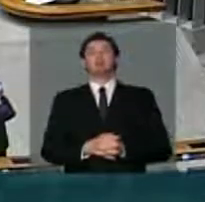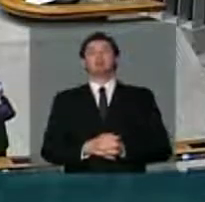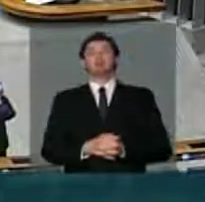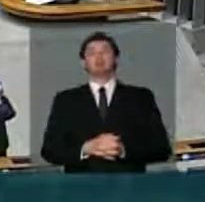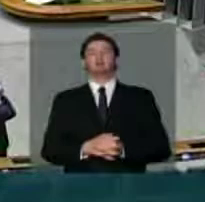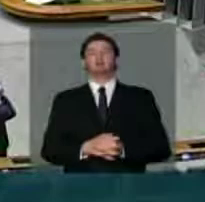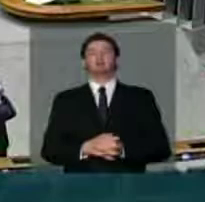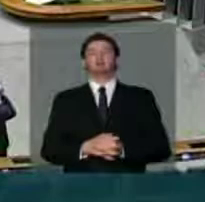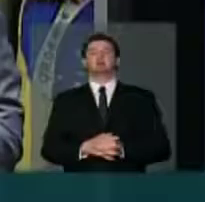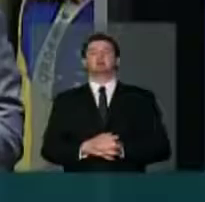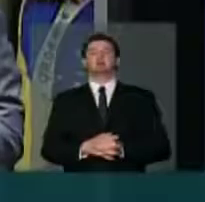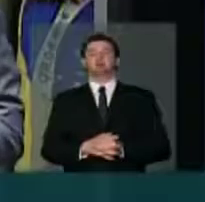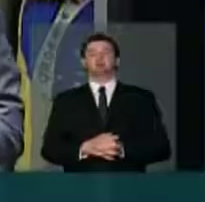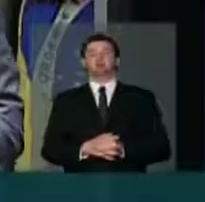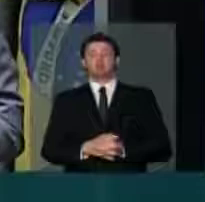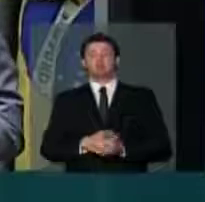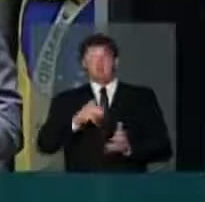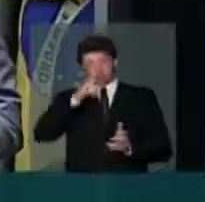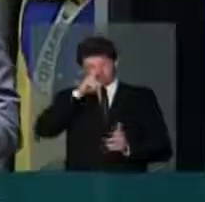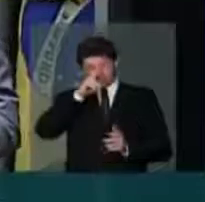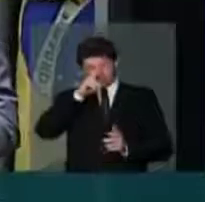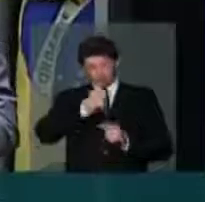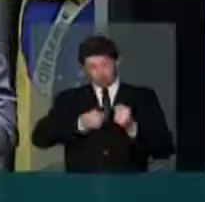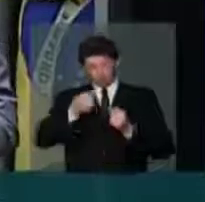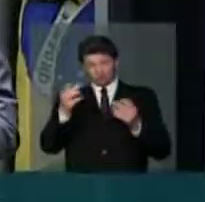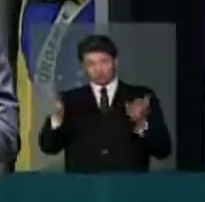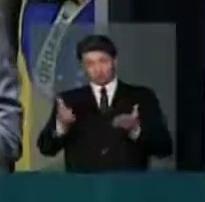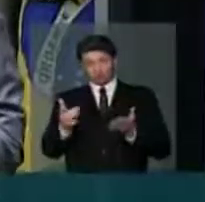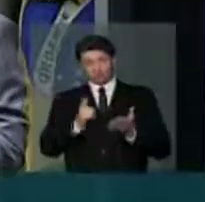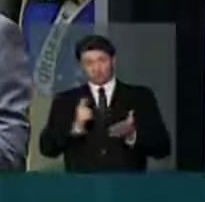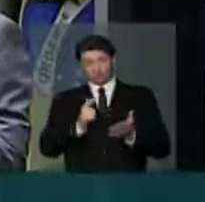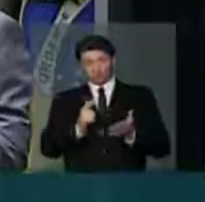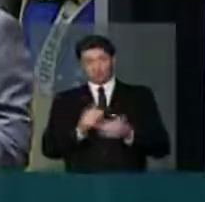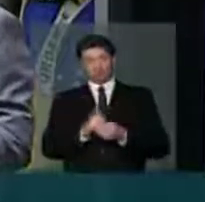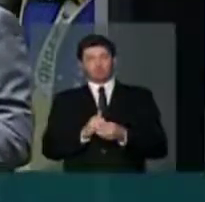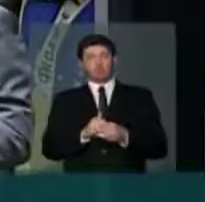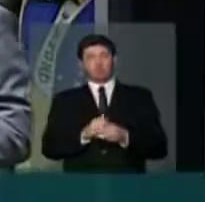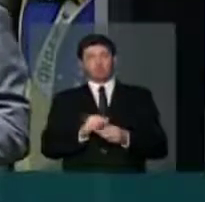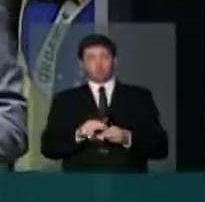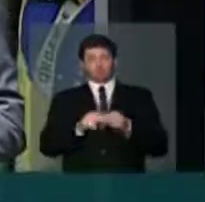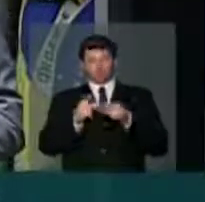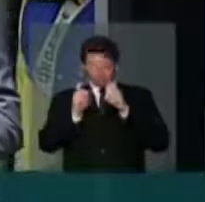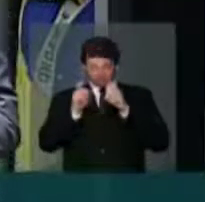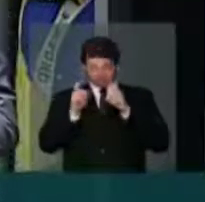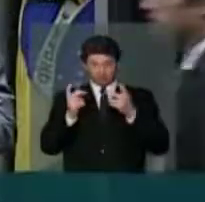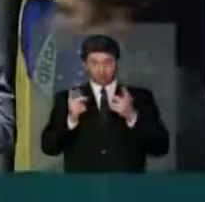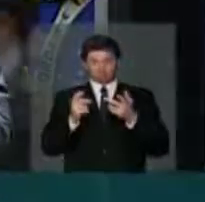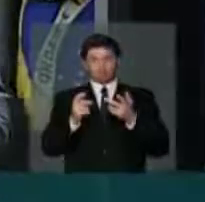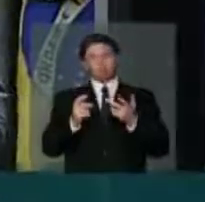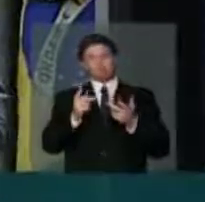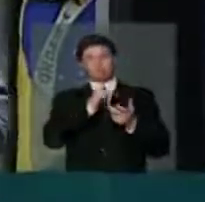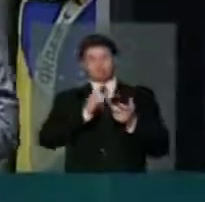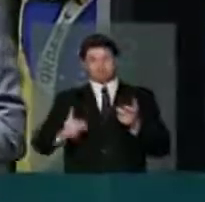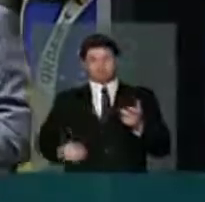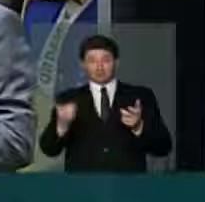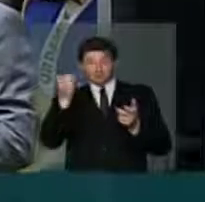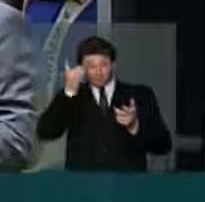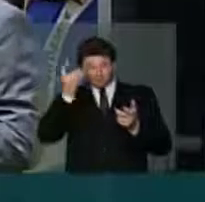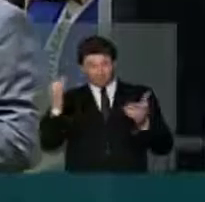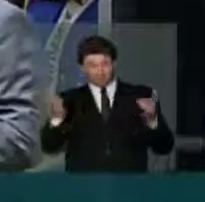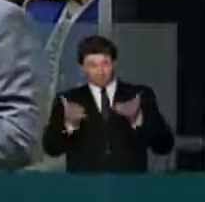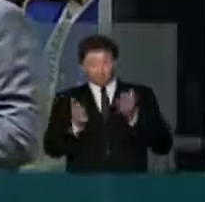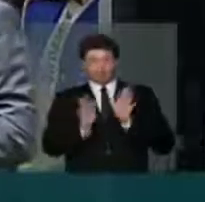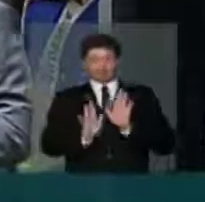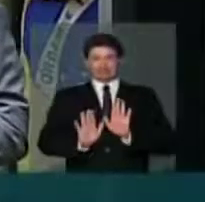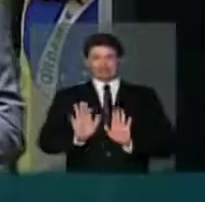acuada por uma crise econômica criada por sua própria gestão, a presidente